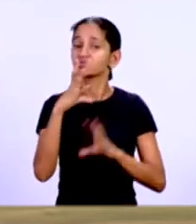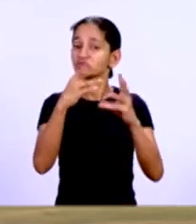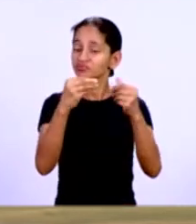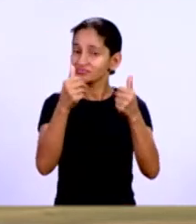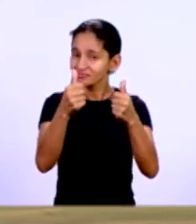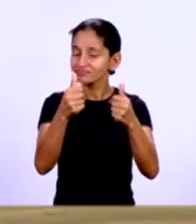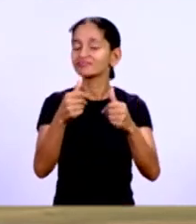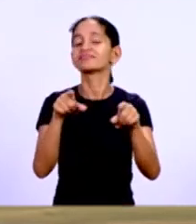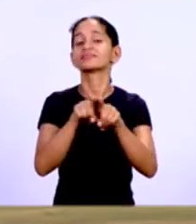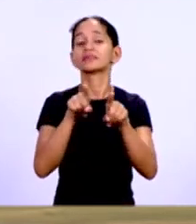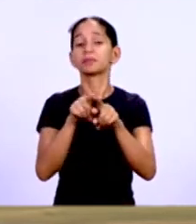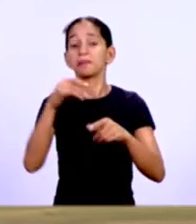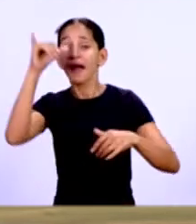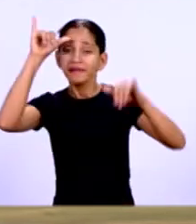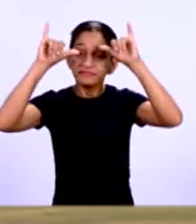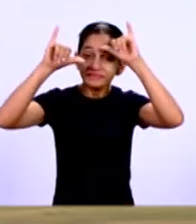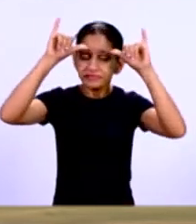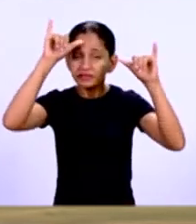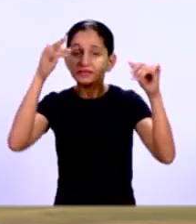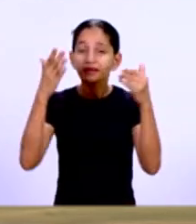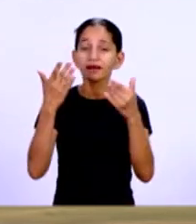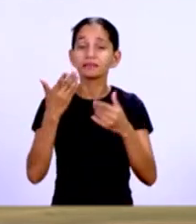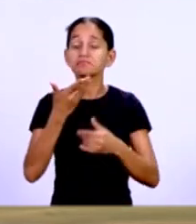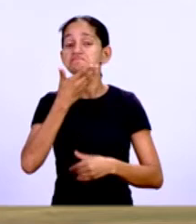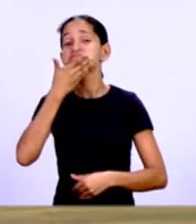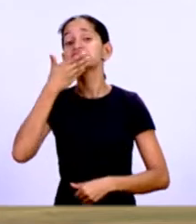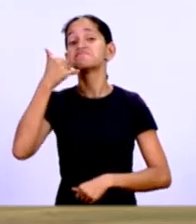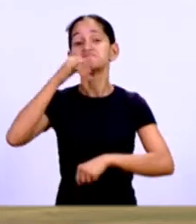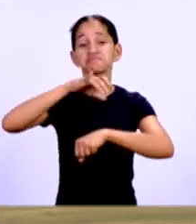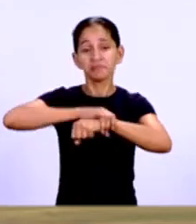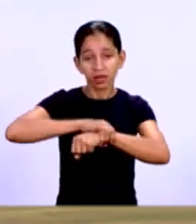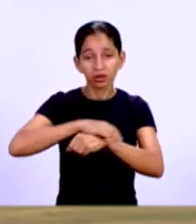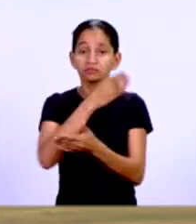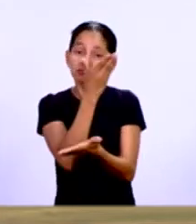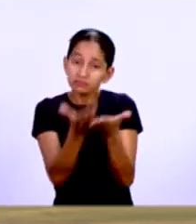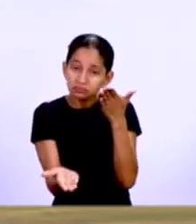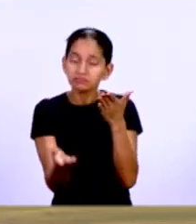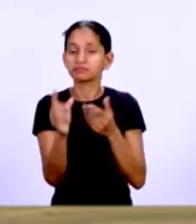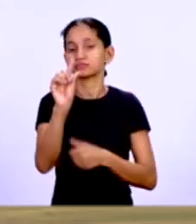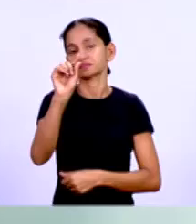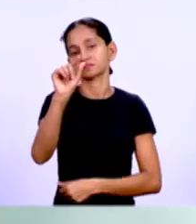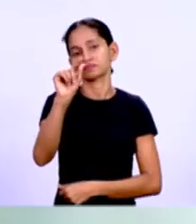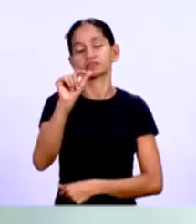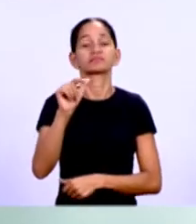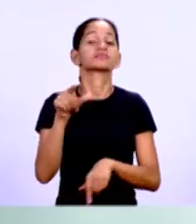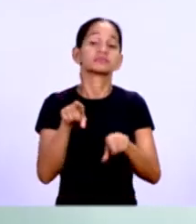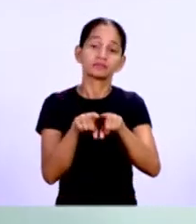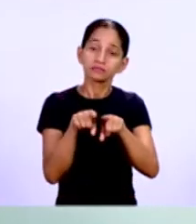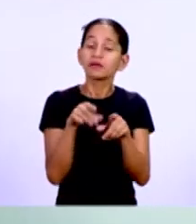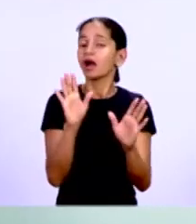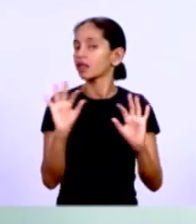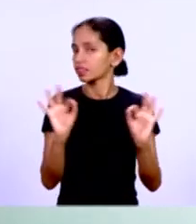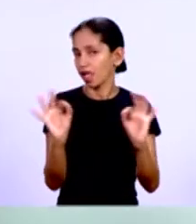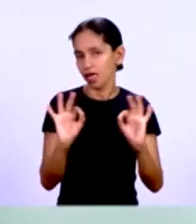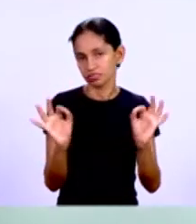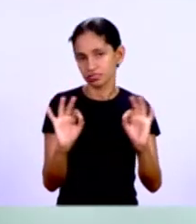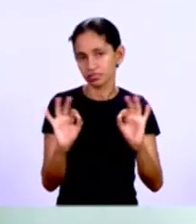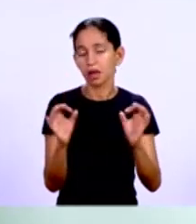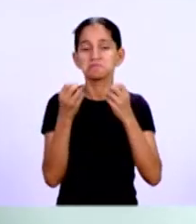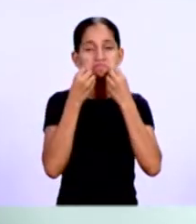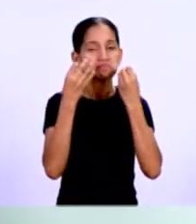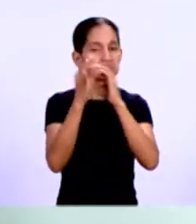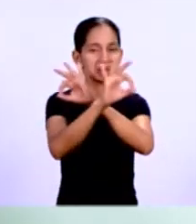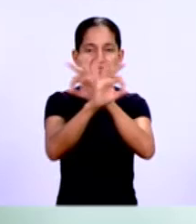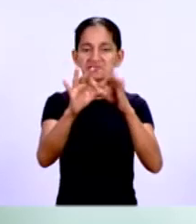Eles disseram que para evitarmos e nos precavermos de possíveis prejuízos. Para evitar e precaver de possíveis prejuízos. Ótimo, pessoal